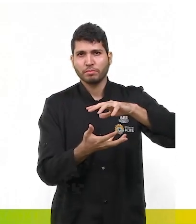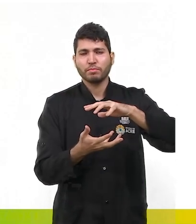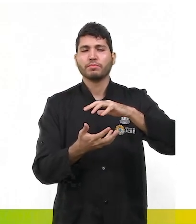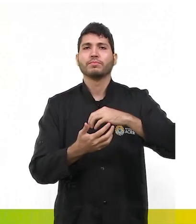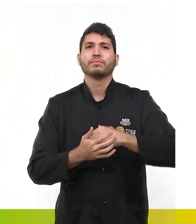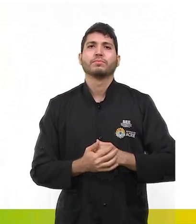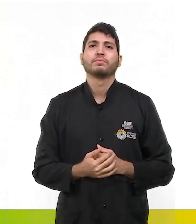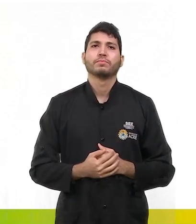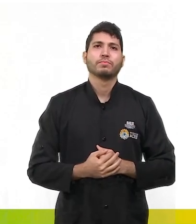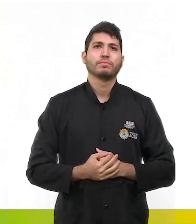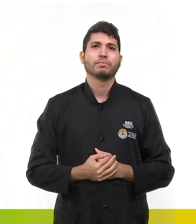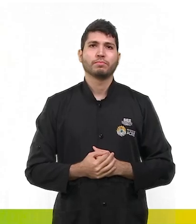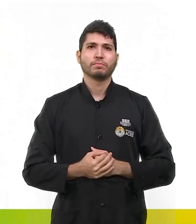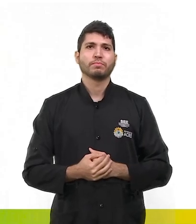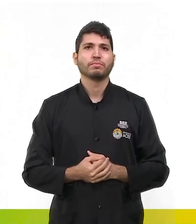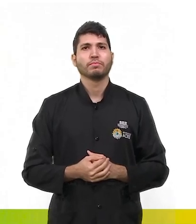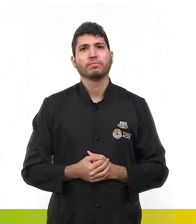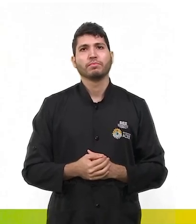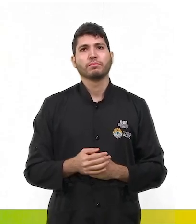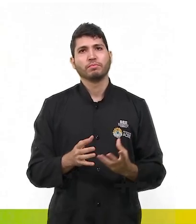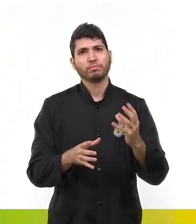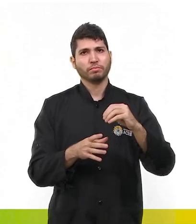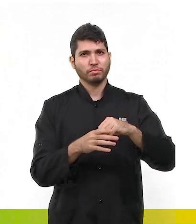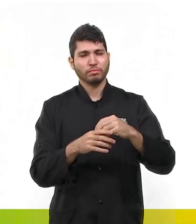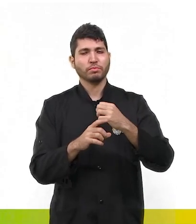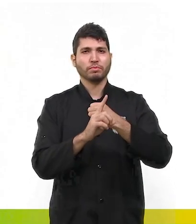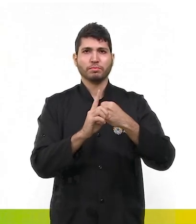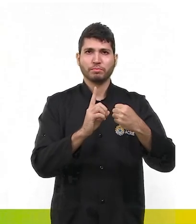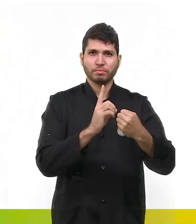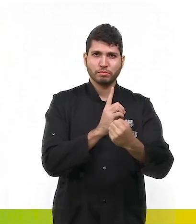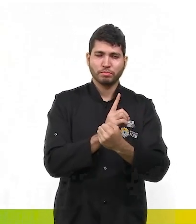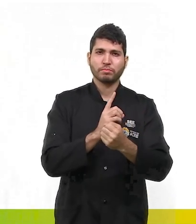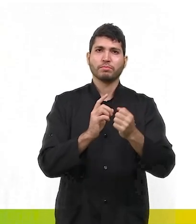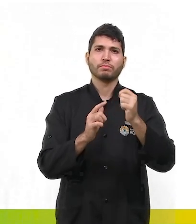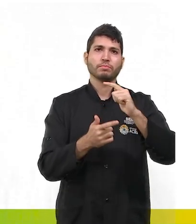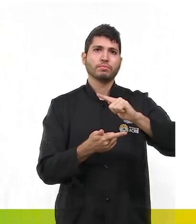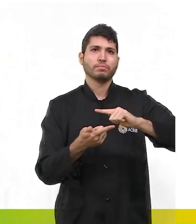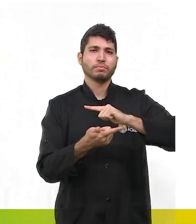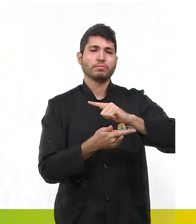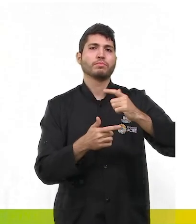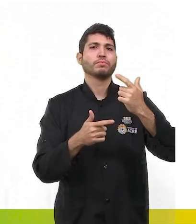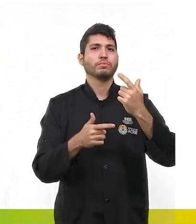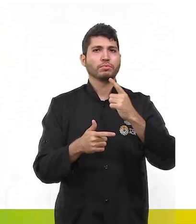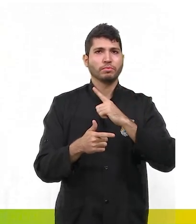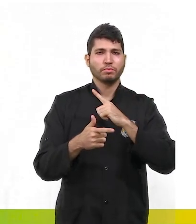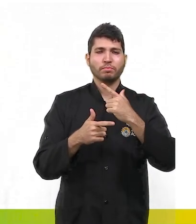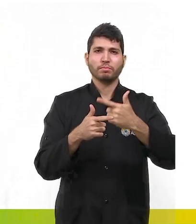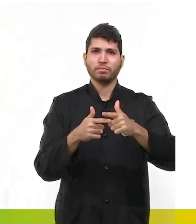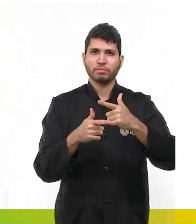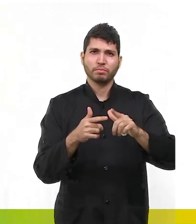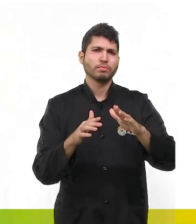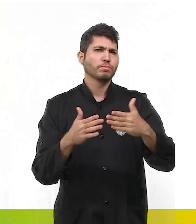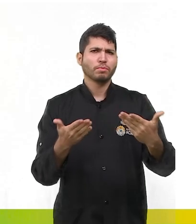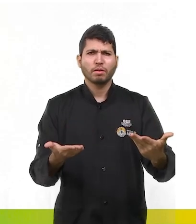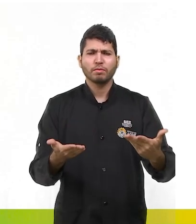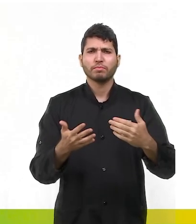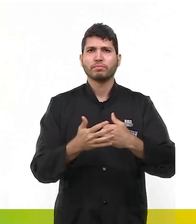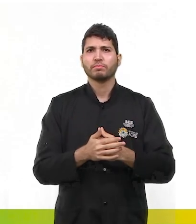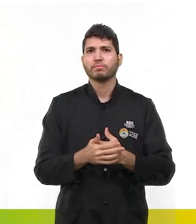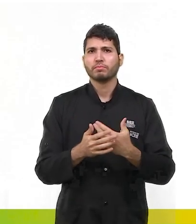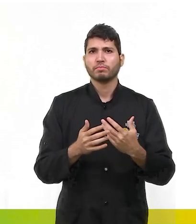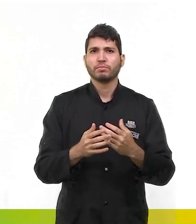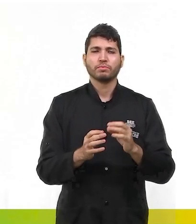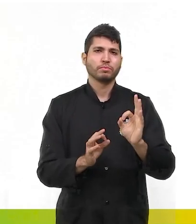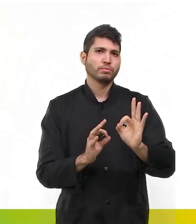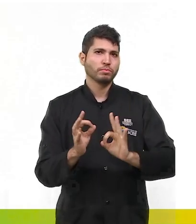Mas também dentro dessa sociedade global a gente tem problemas. Quais são os problemas? A gente tem problemas de ordem